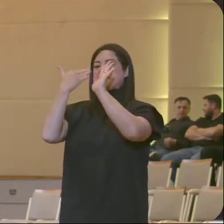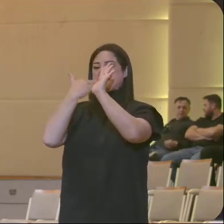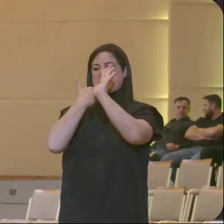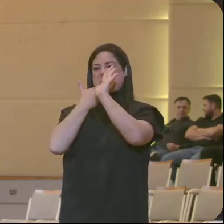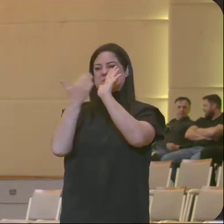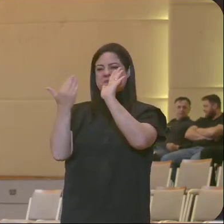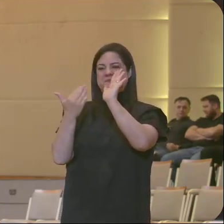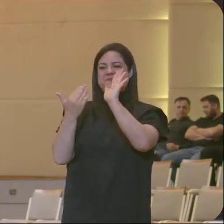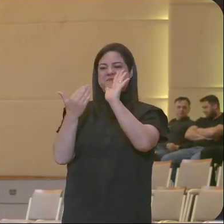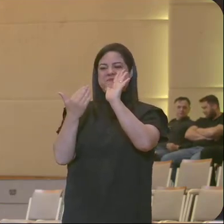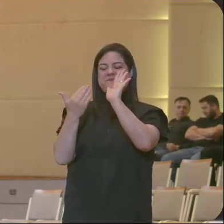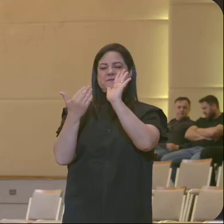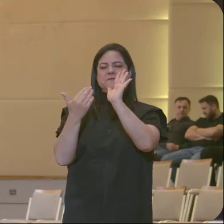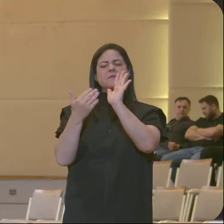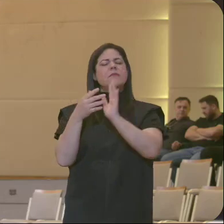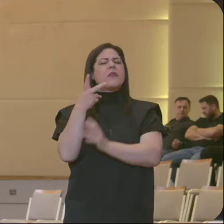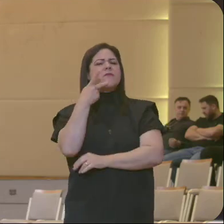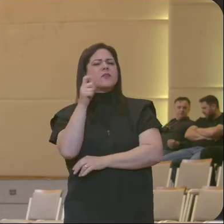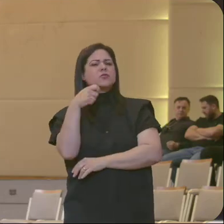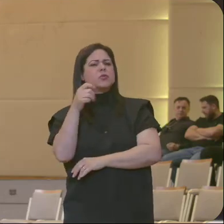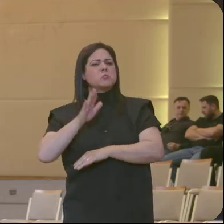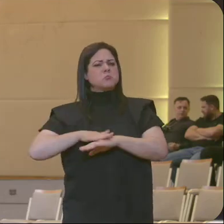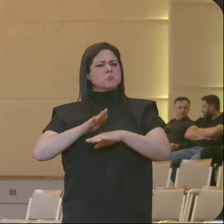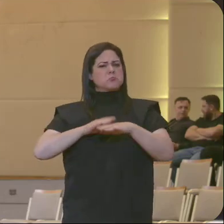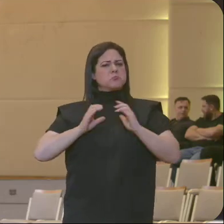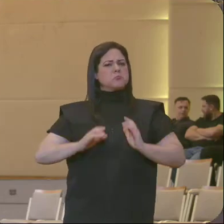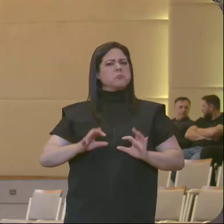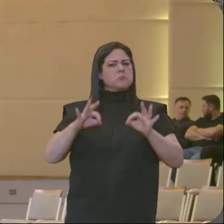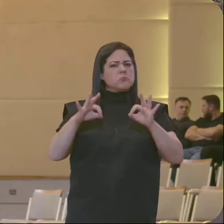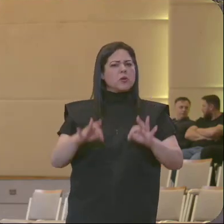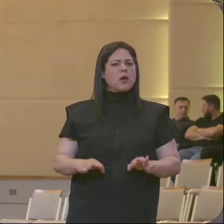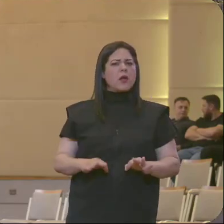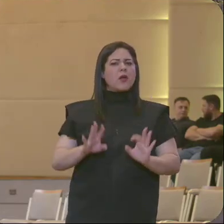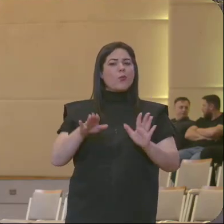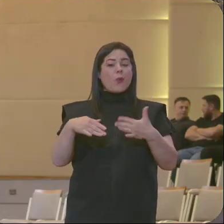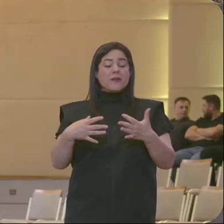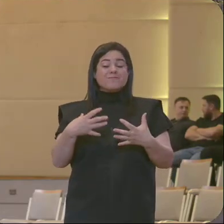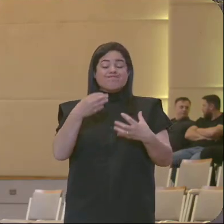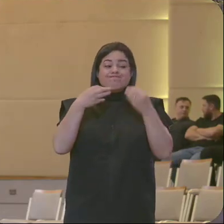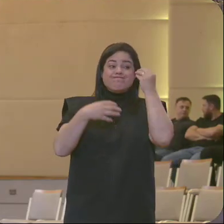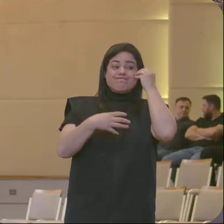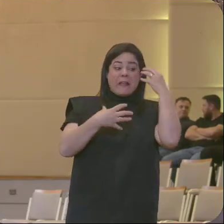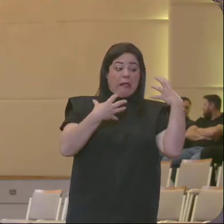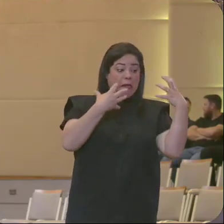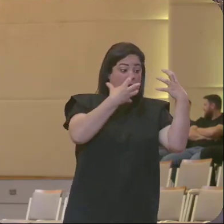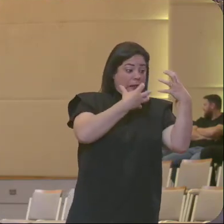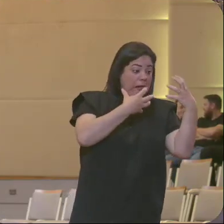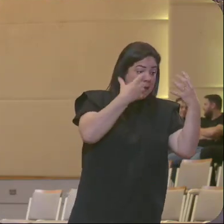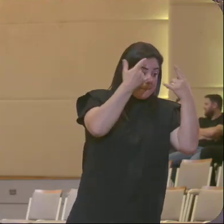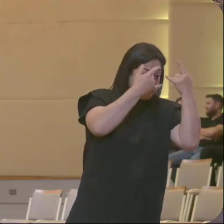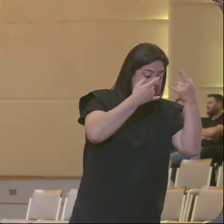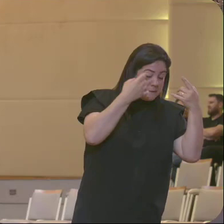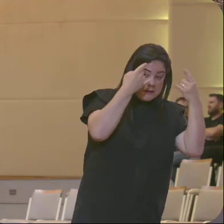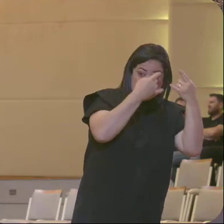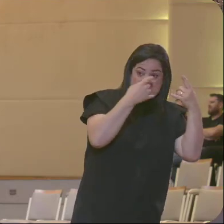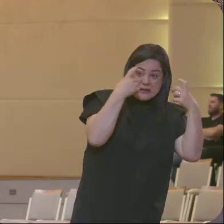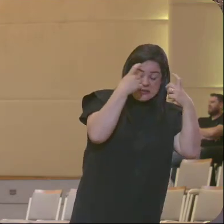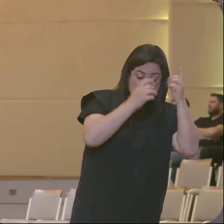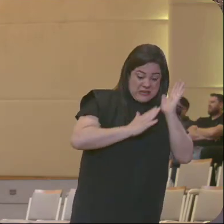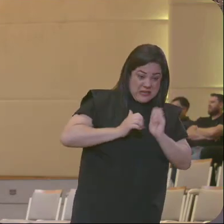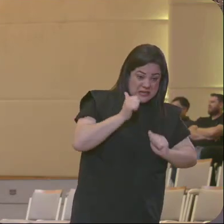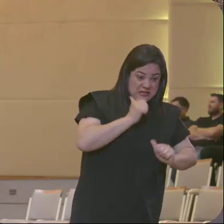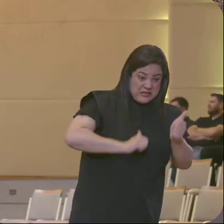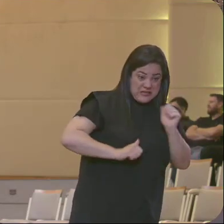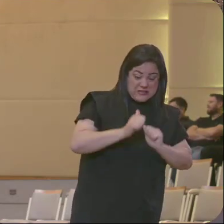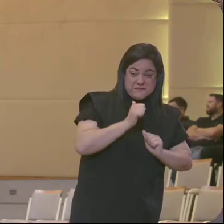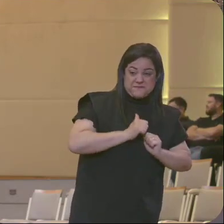Deus. Ele está falando de uma atitude correta em meio à ansiedade. Se aproximar de Deus